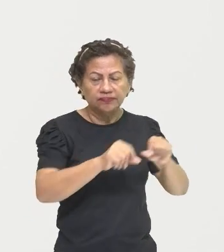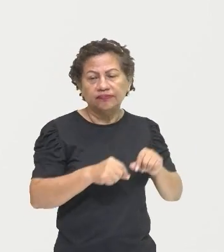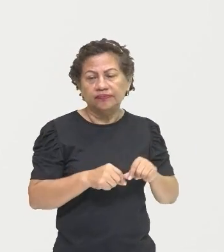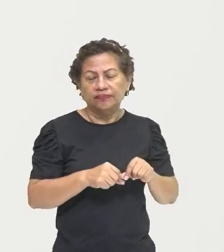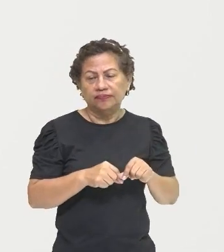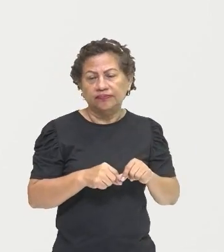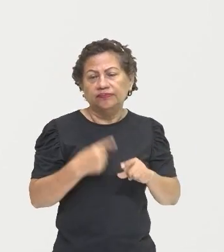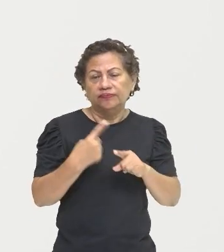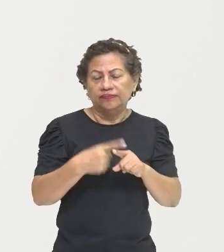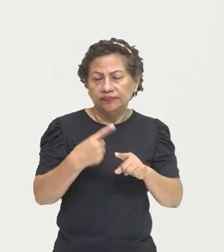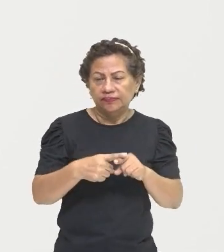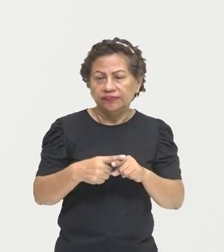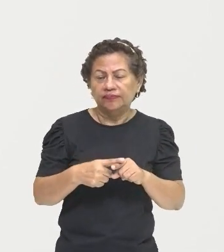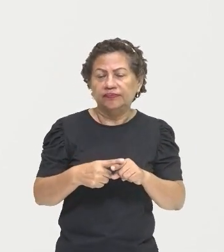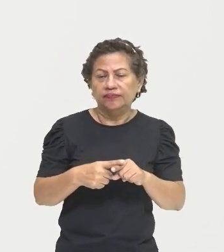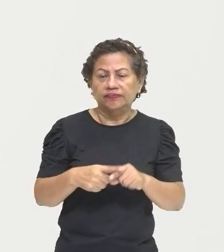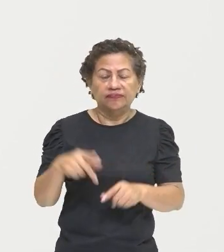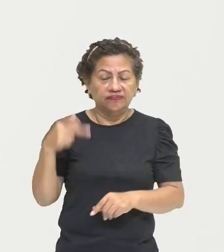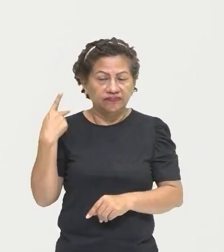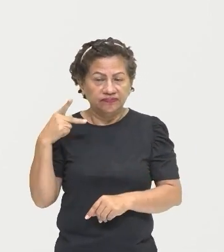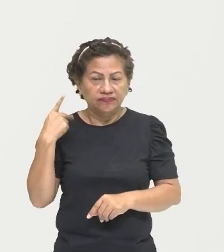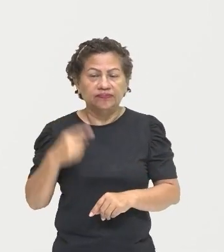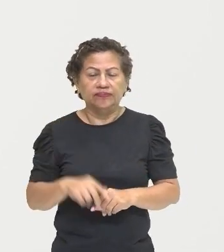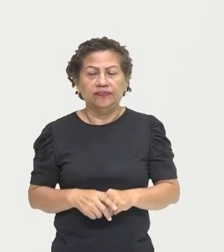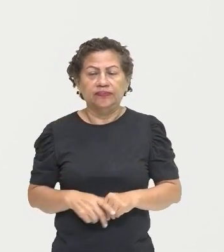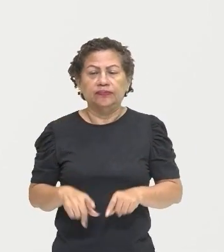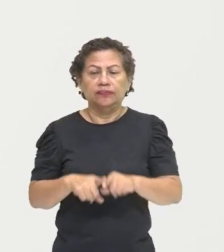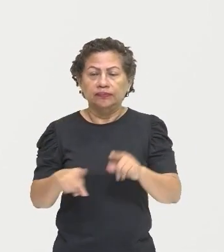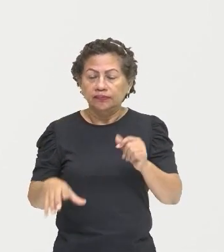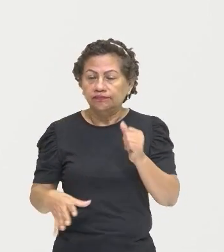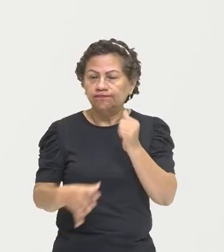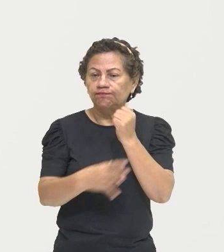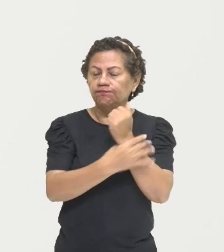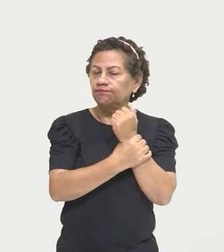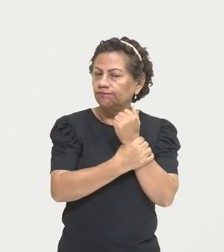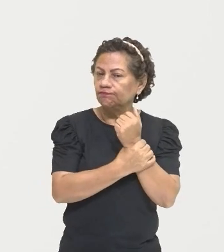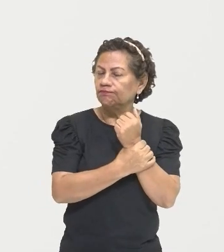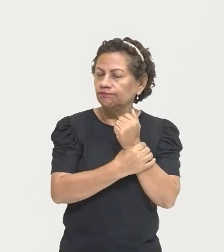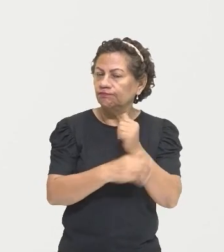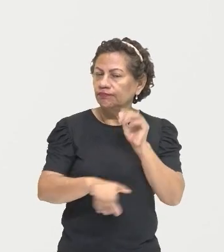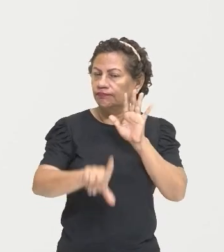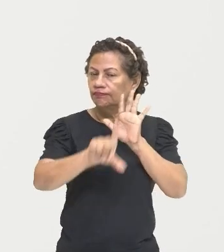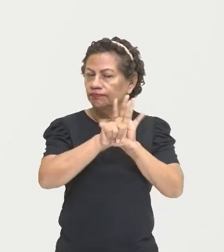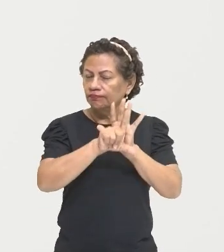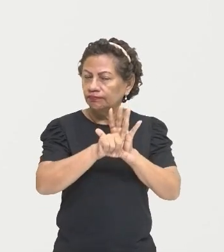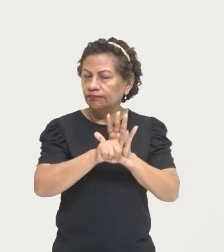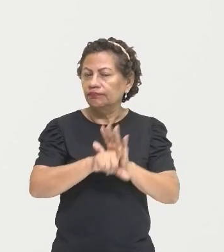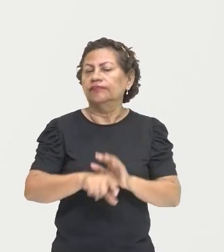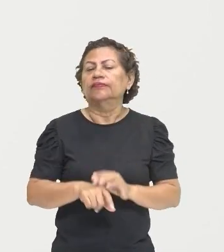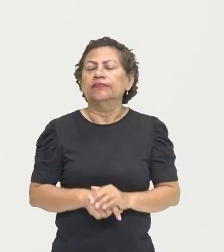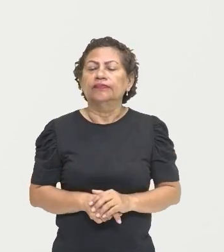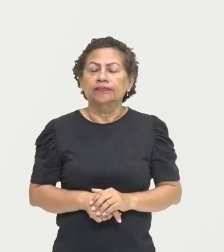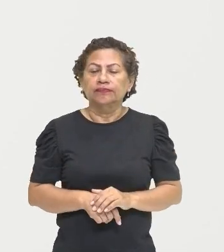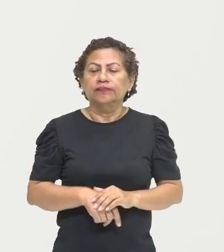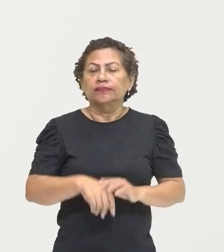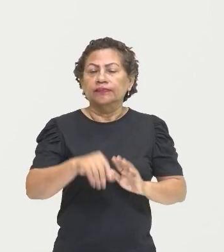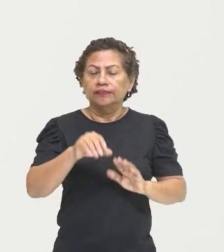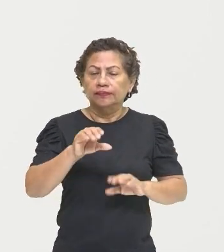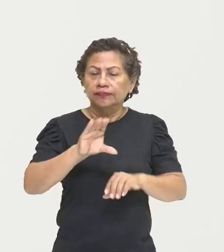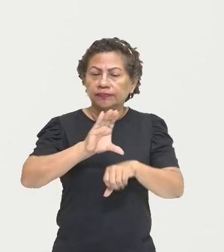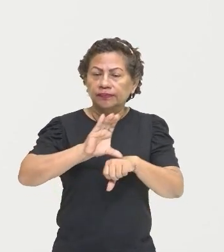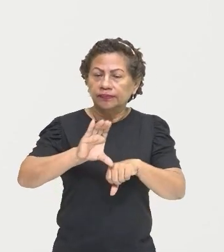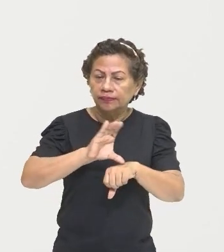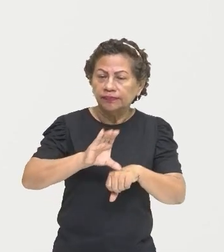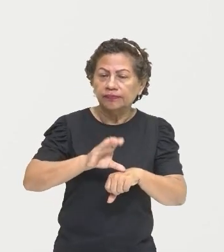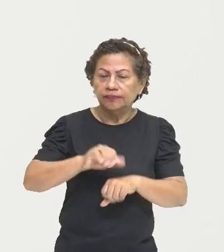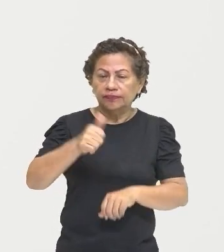políticas. Apesar desse direito estar assegurado, tá bom? Na Constituição de 88, a gente não tem ainda,